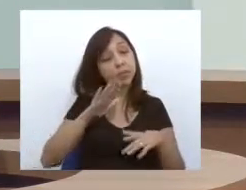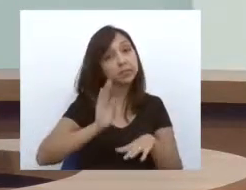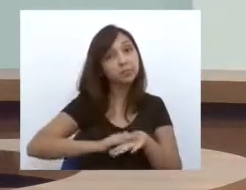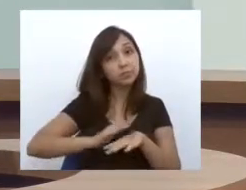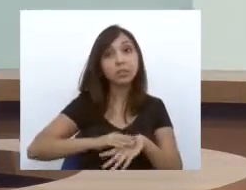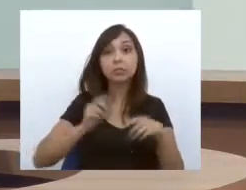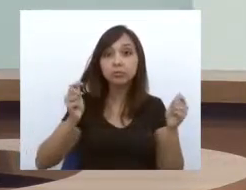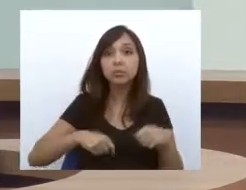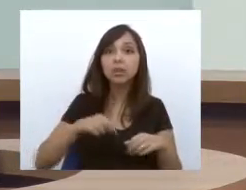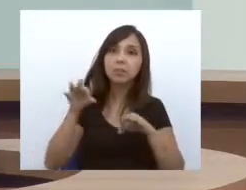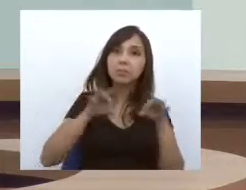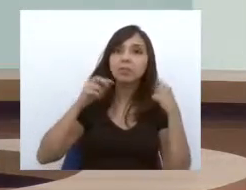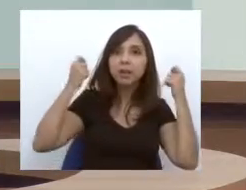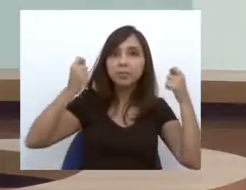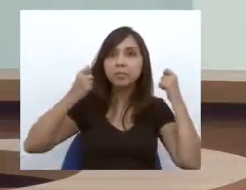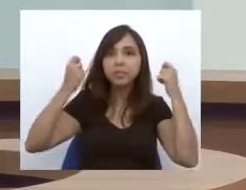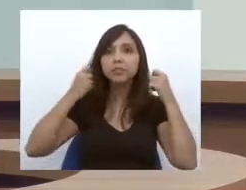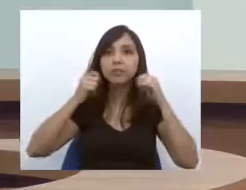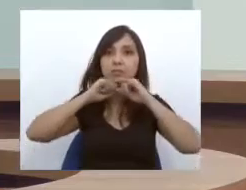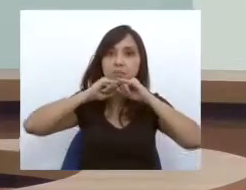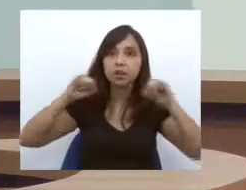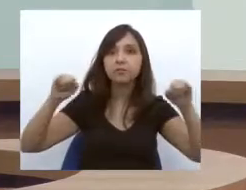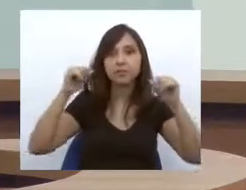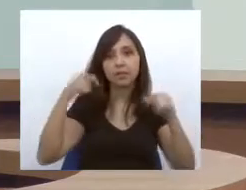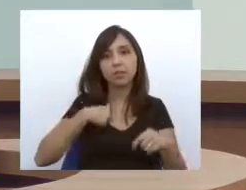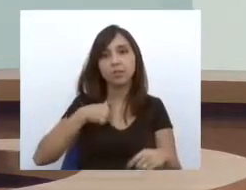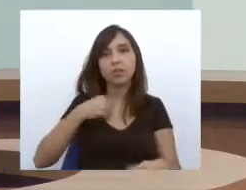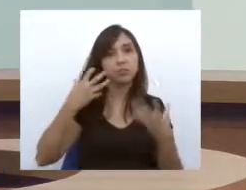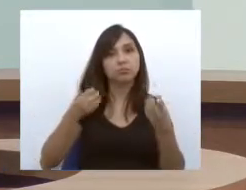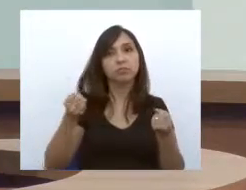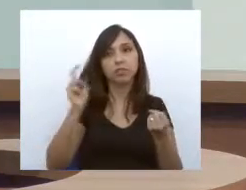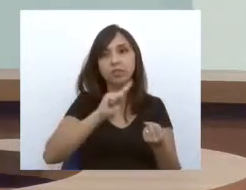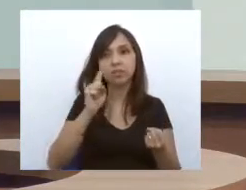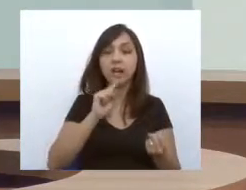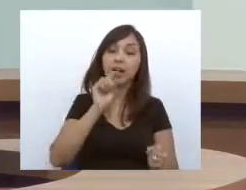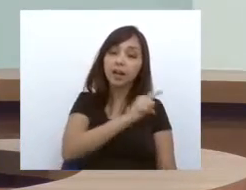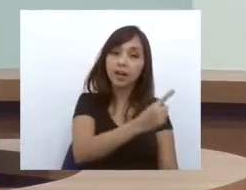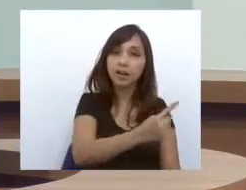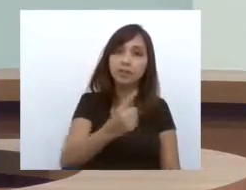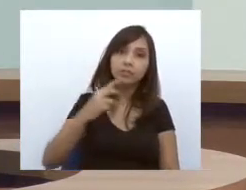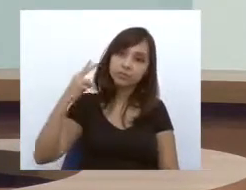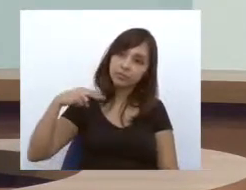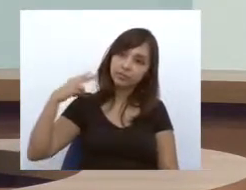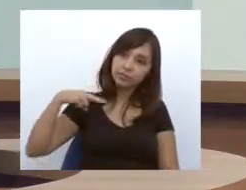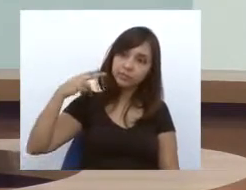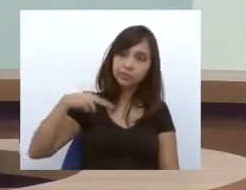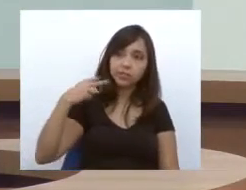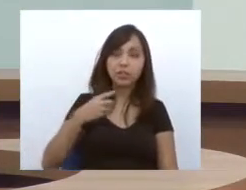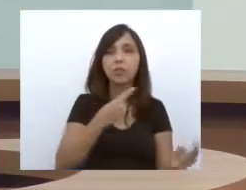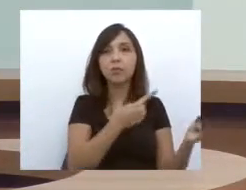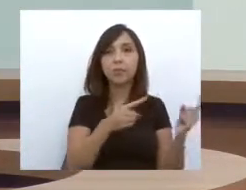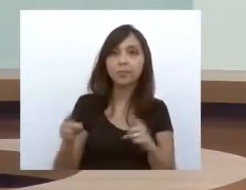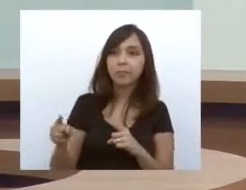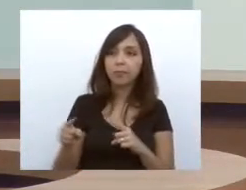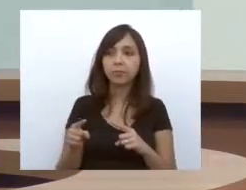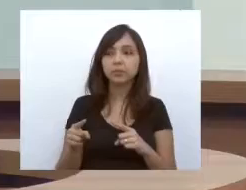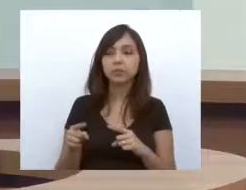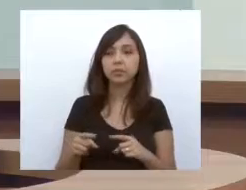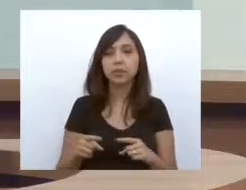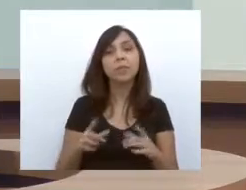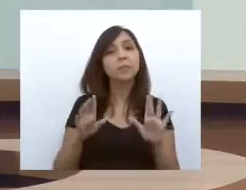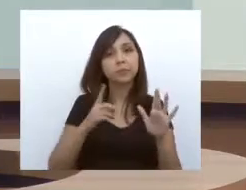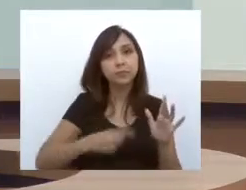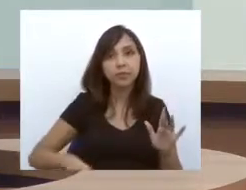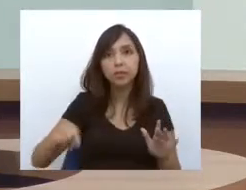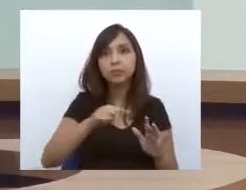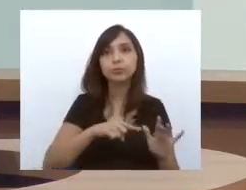articulação e de manifestação e expressar nossa indignação. Aqui não tem vereador da oposição ou da situação. Aqui